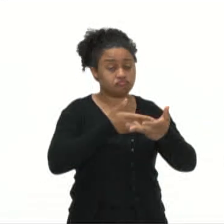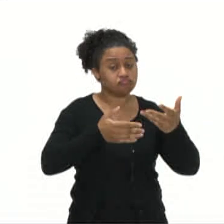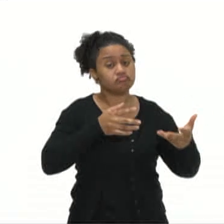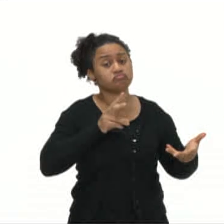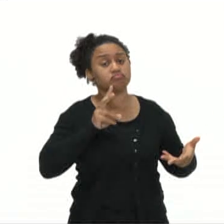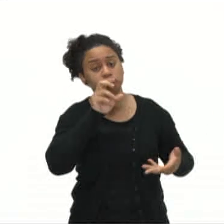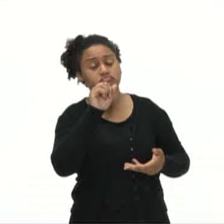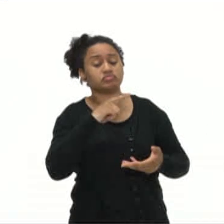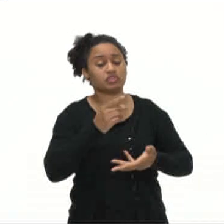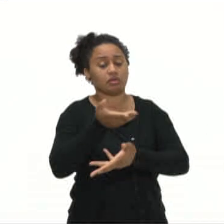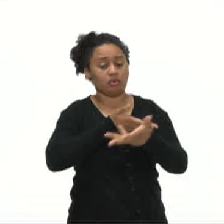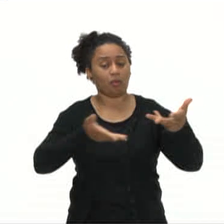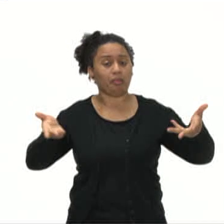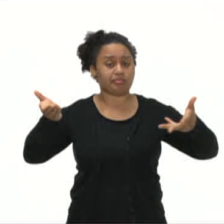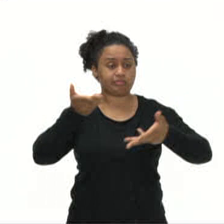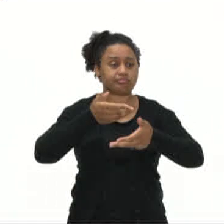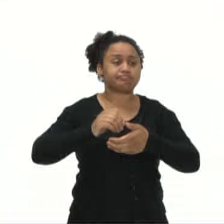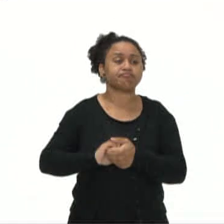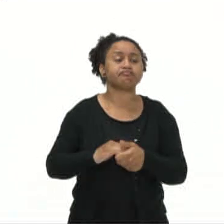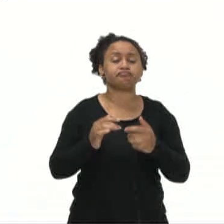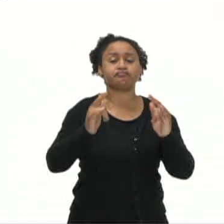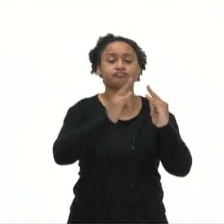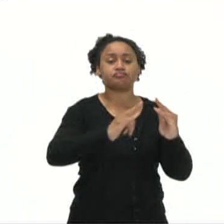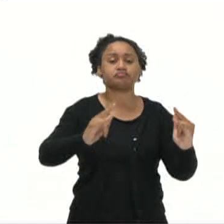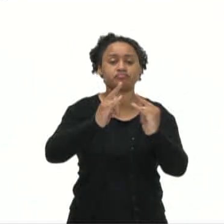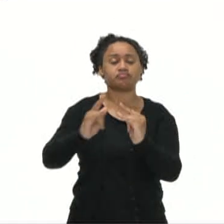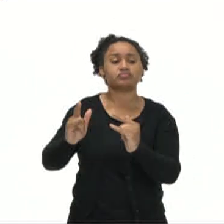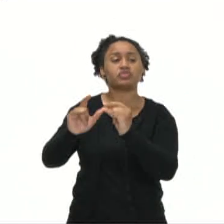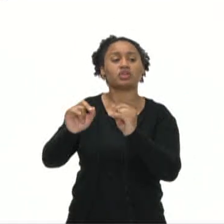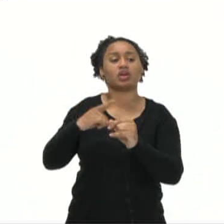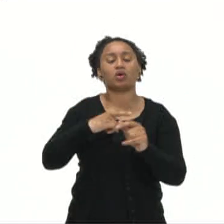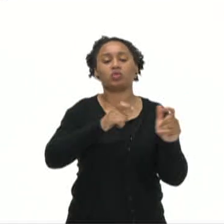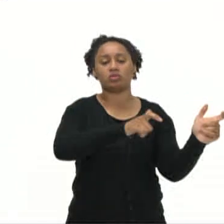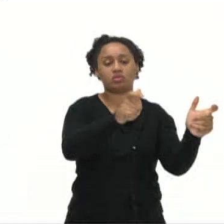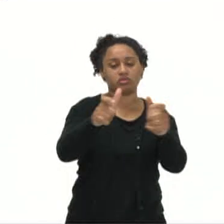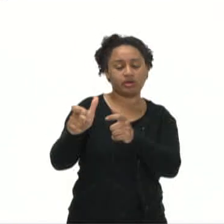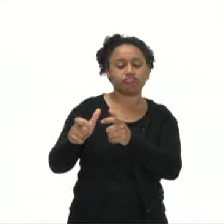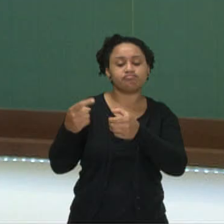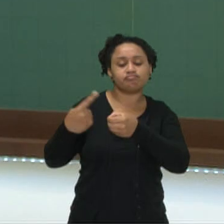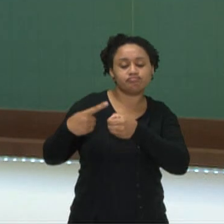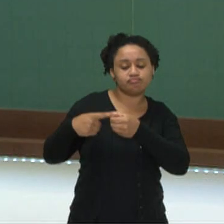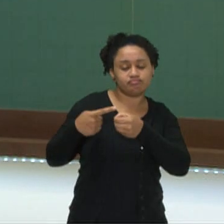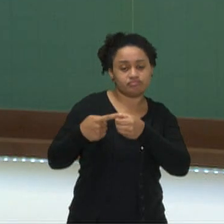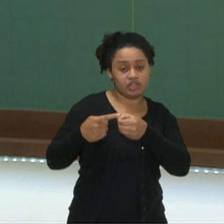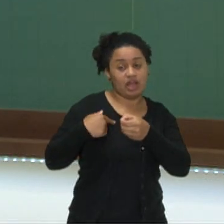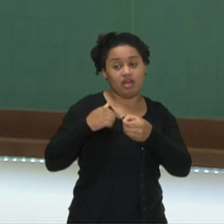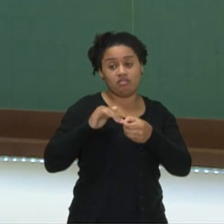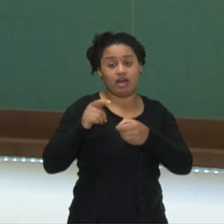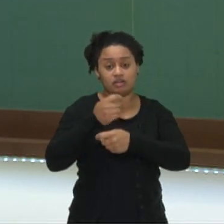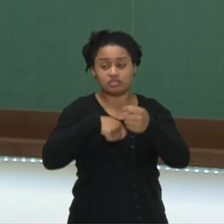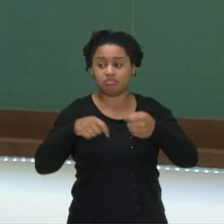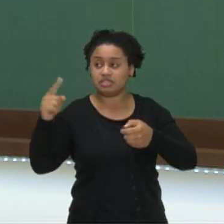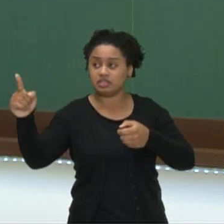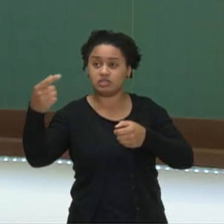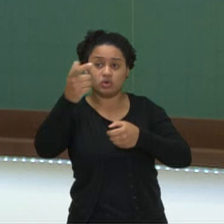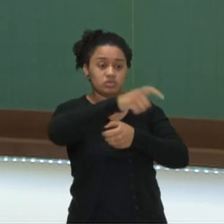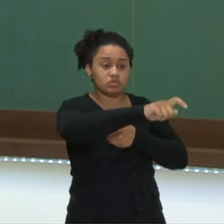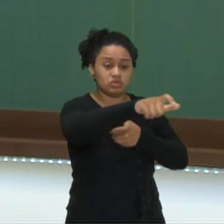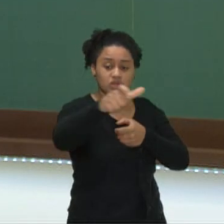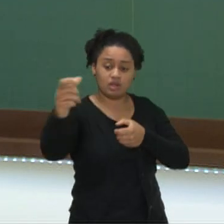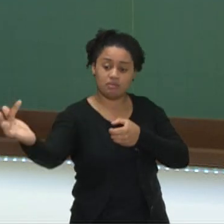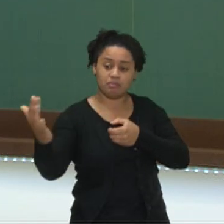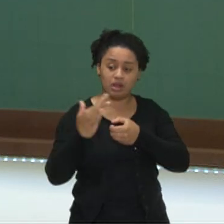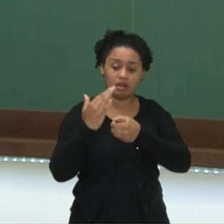pessoal. Então as feiras, elas se encontravam em algum ponto, em alguma cidade, e vários comerciantes de vários outros